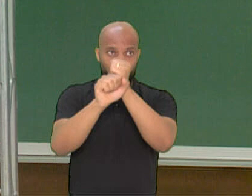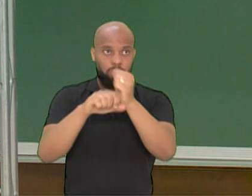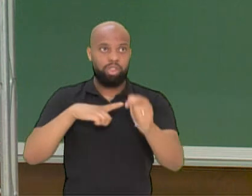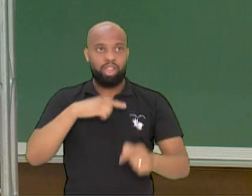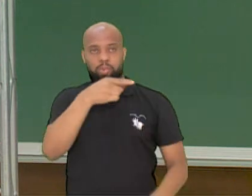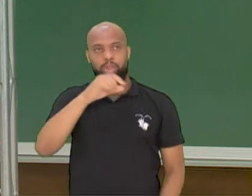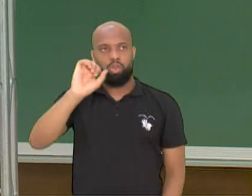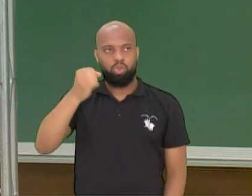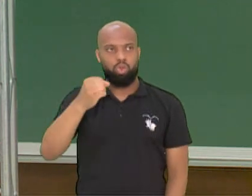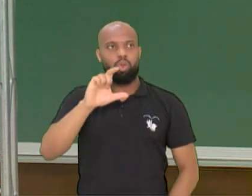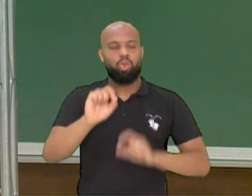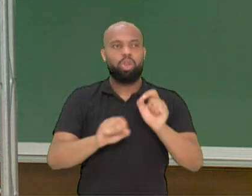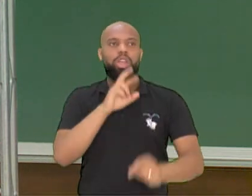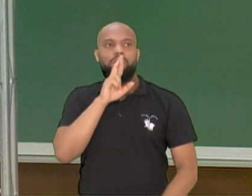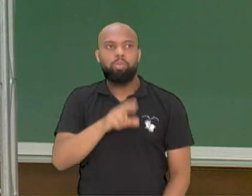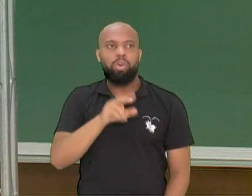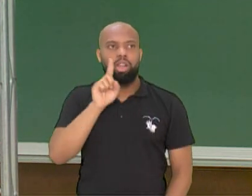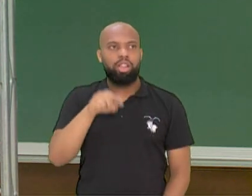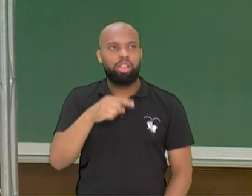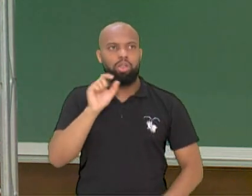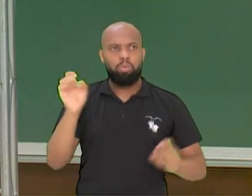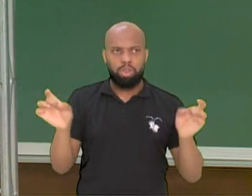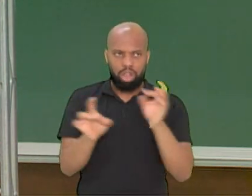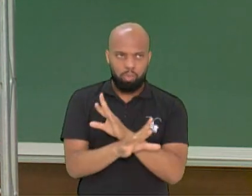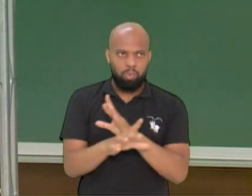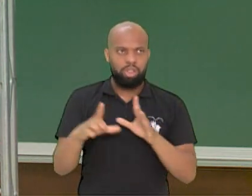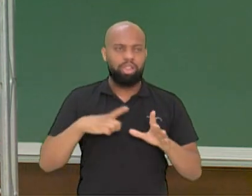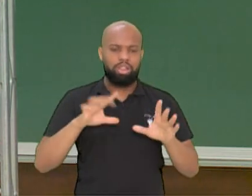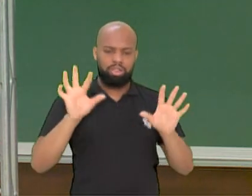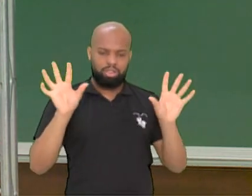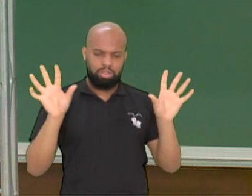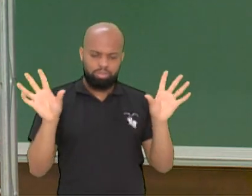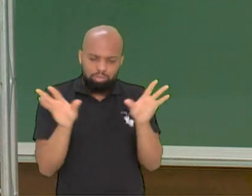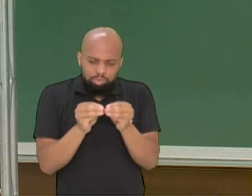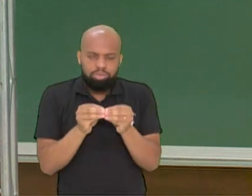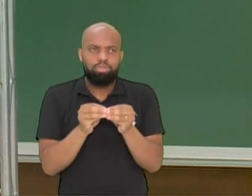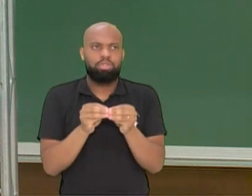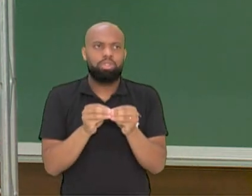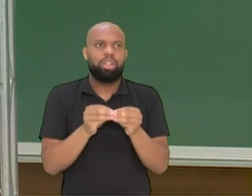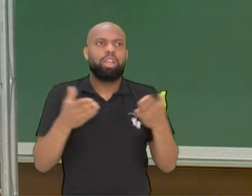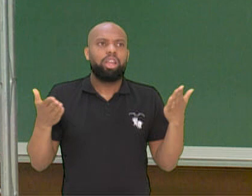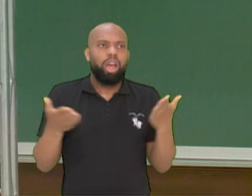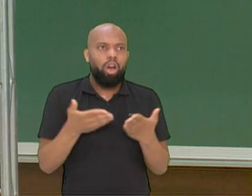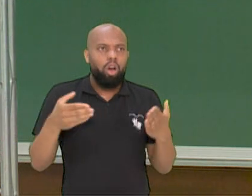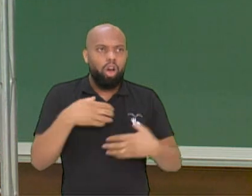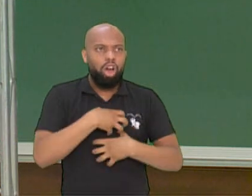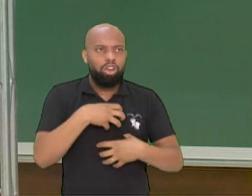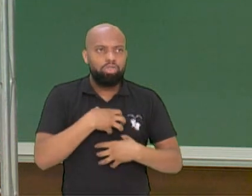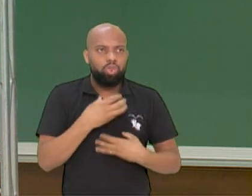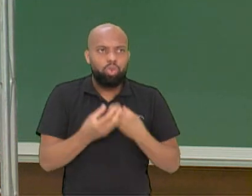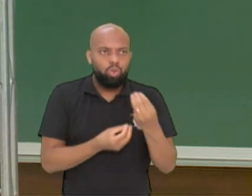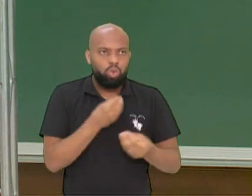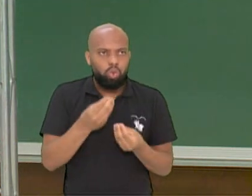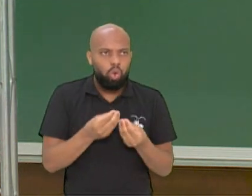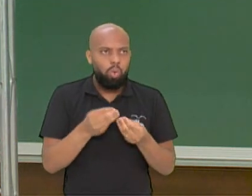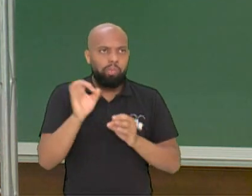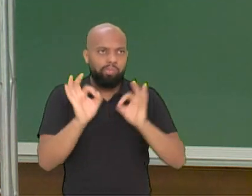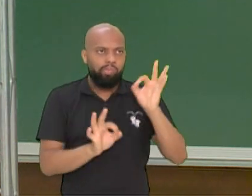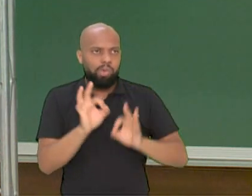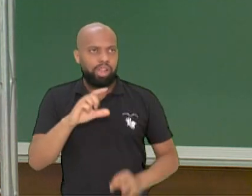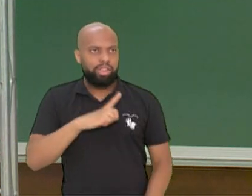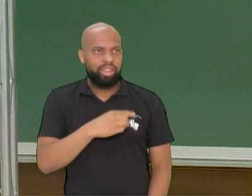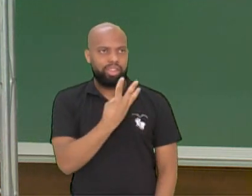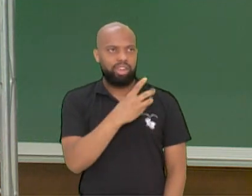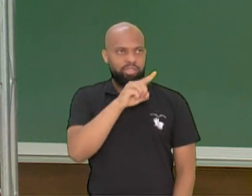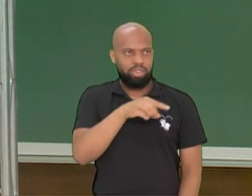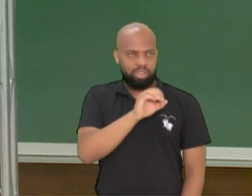3,024 vezes 10 elevado a menos 8 Weber. Acabou? Não, vamos simplificar. Vamos colocar em notação científica, né?